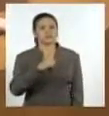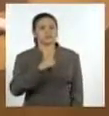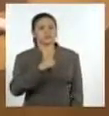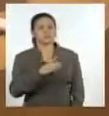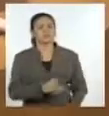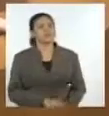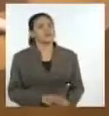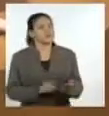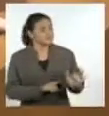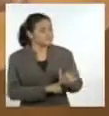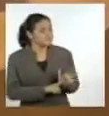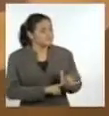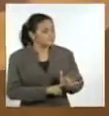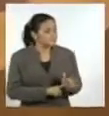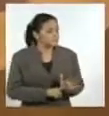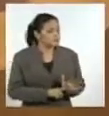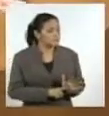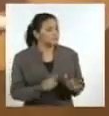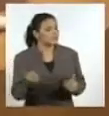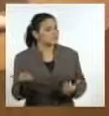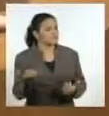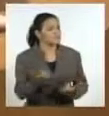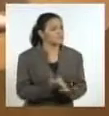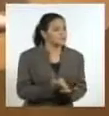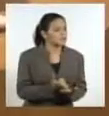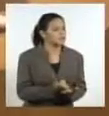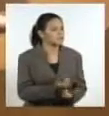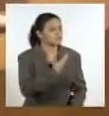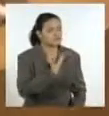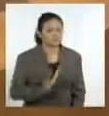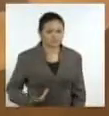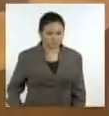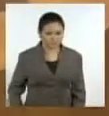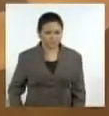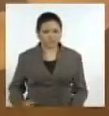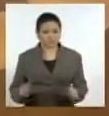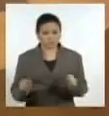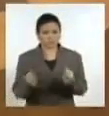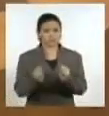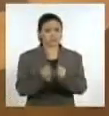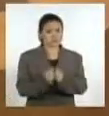ser governador, para ser vice-governador, do então jovem,